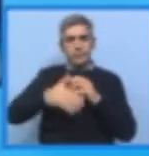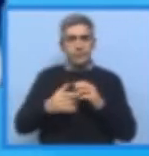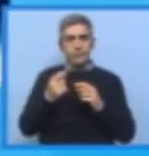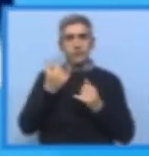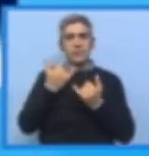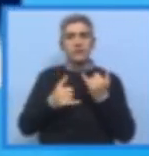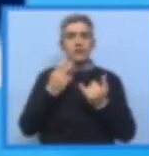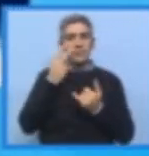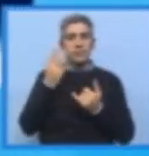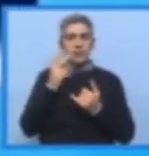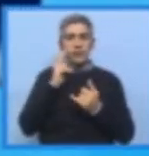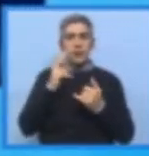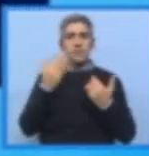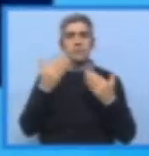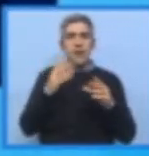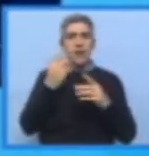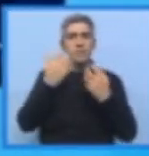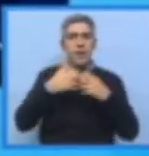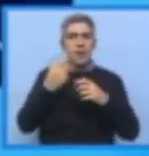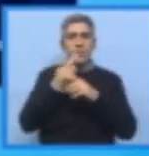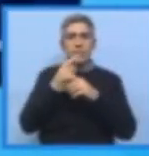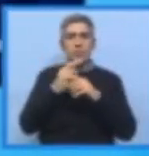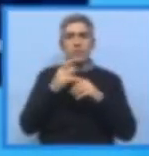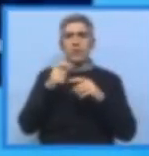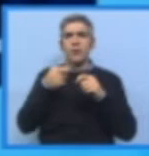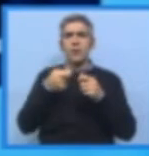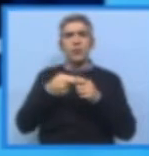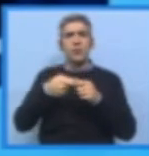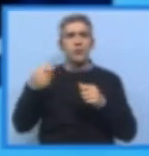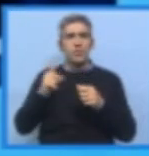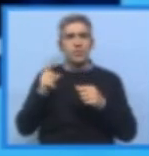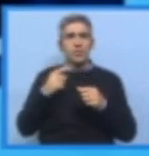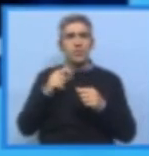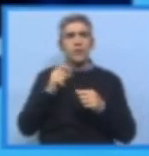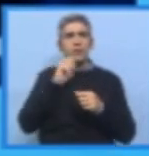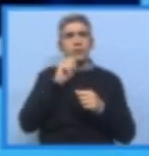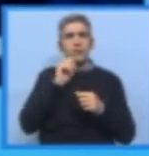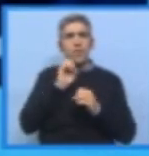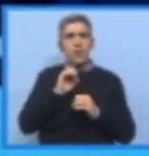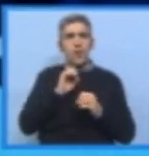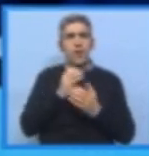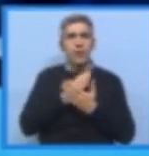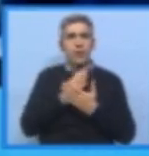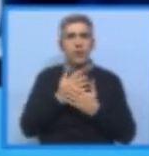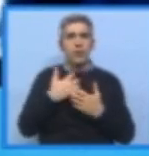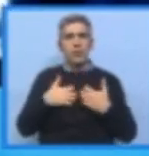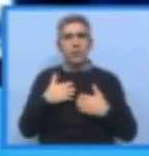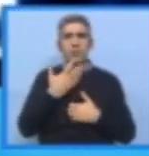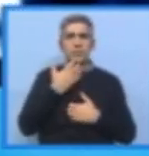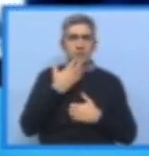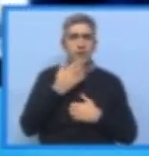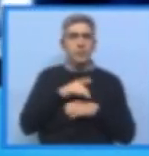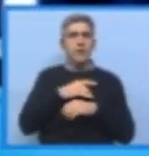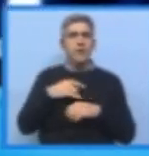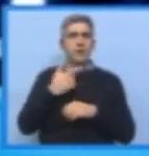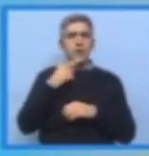risco de vida, depois vê todas aquelas máquinas e muitas vezes se perguntam, não vão desligar as máquinas? Há uma insegurança grande das pessoas. E, portanto, o médico tem que estar fora